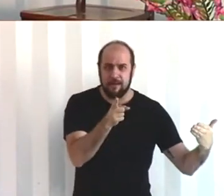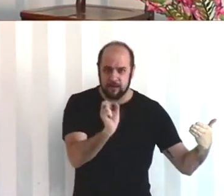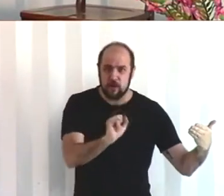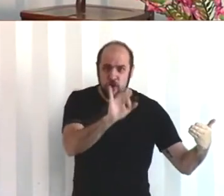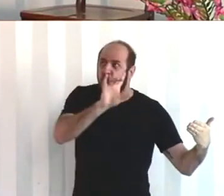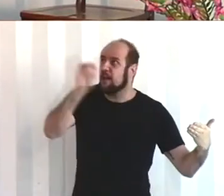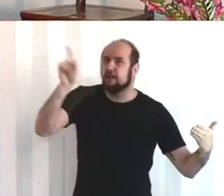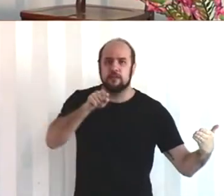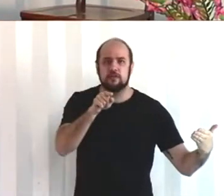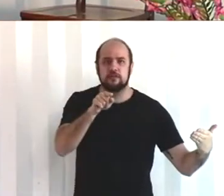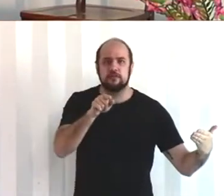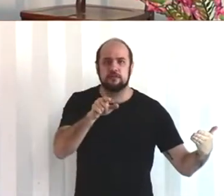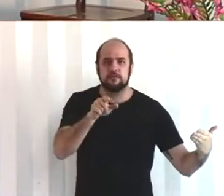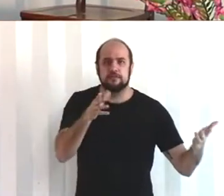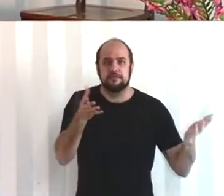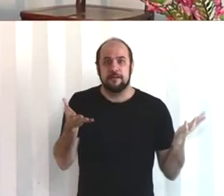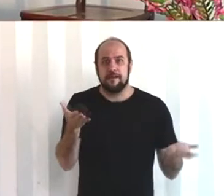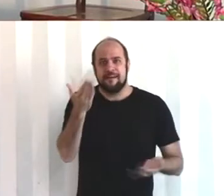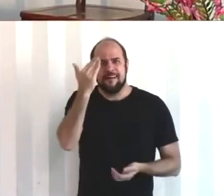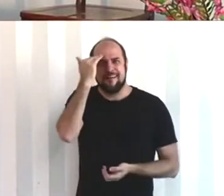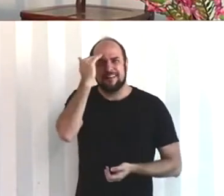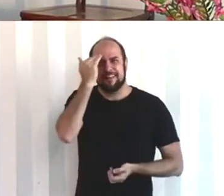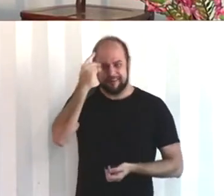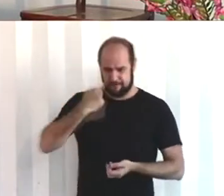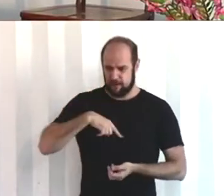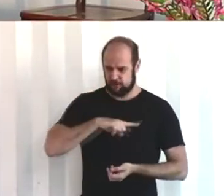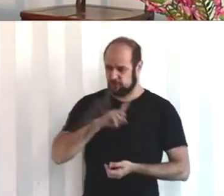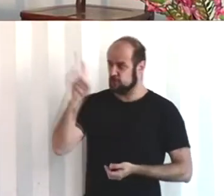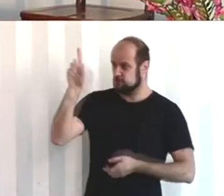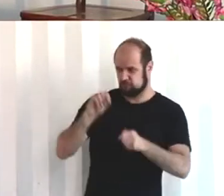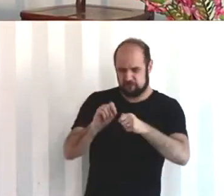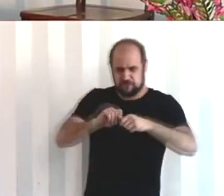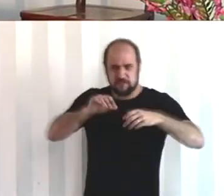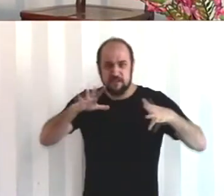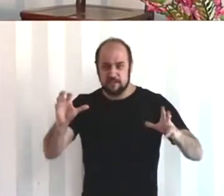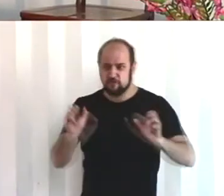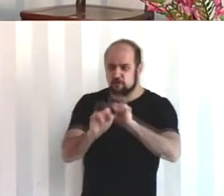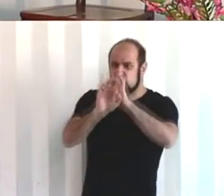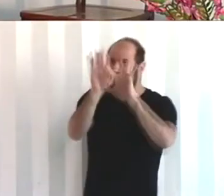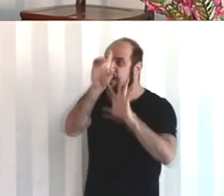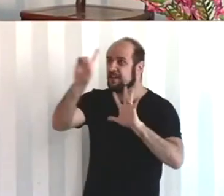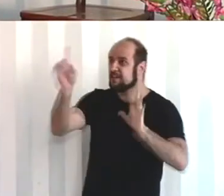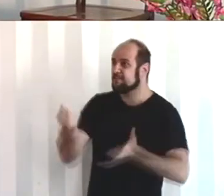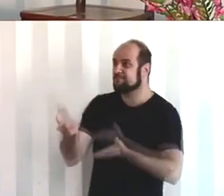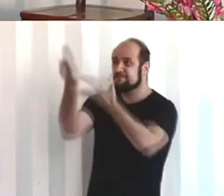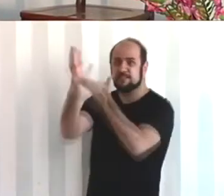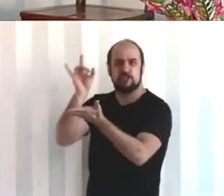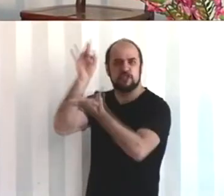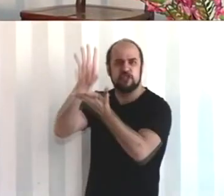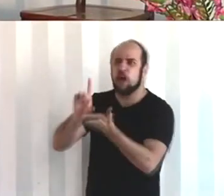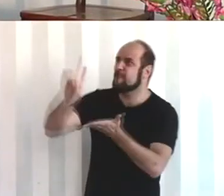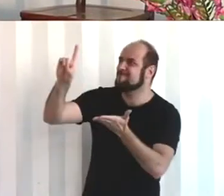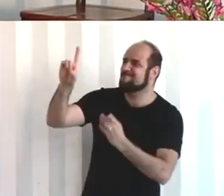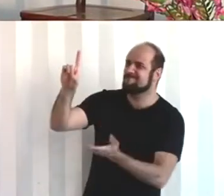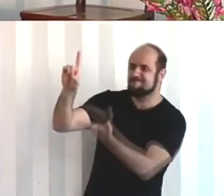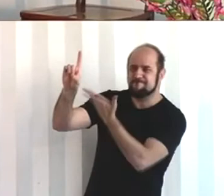igreja, precisamos entender que fomos criados para o louvor da glória do Senhor, e somente a Ele nós devemos render honra e